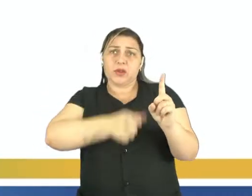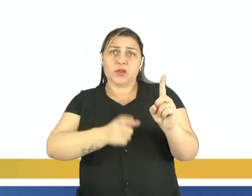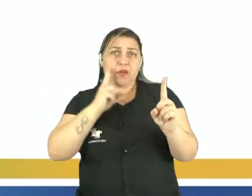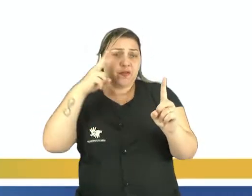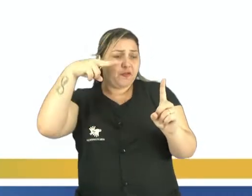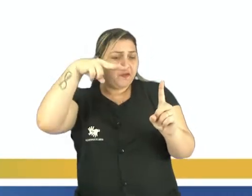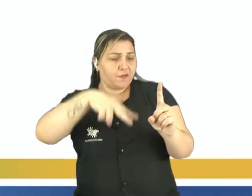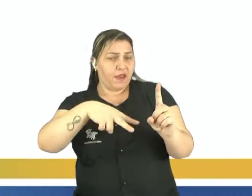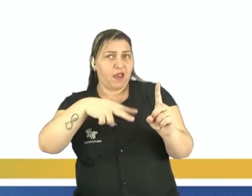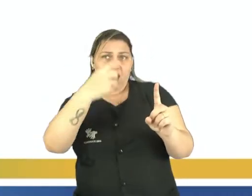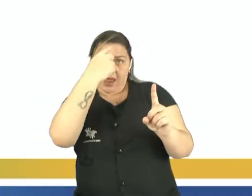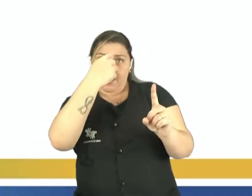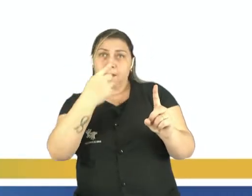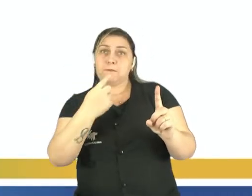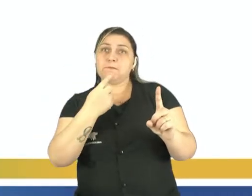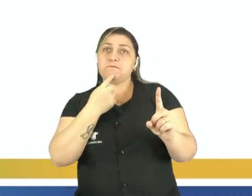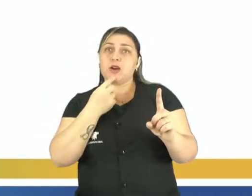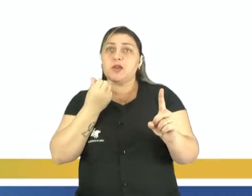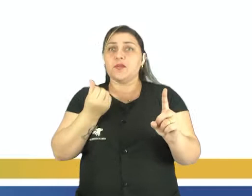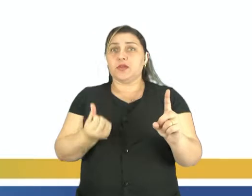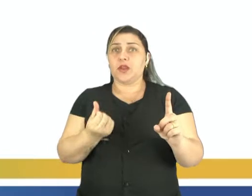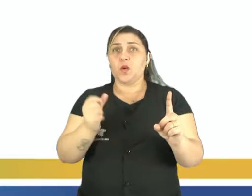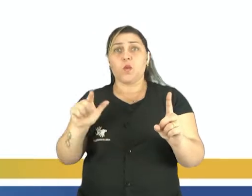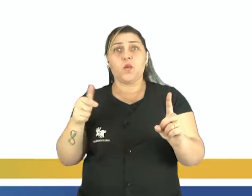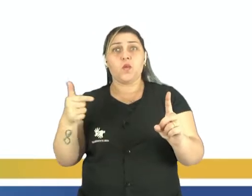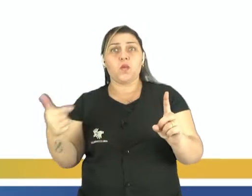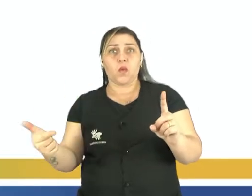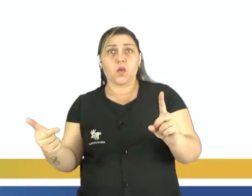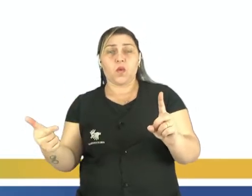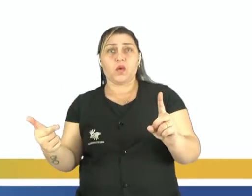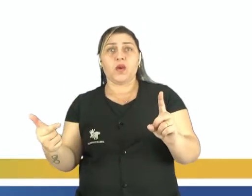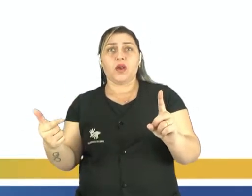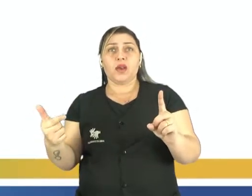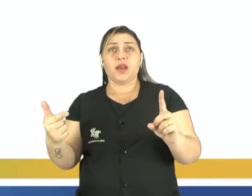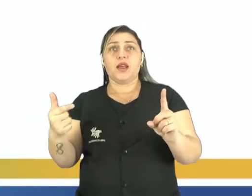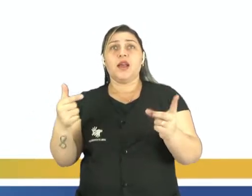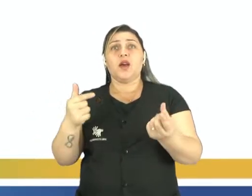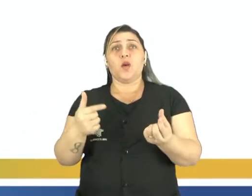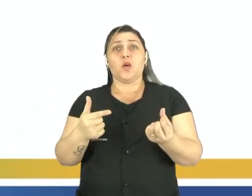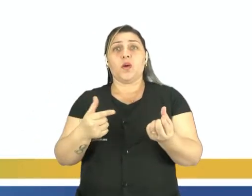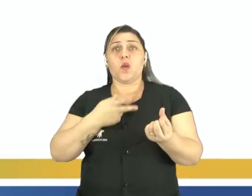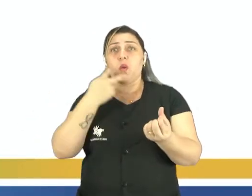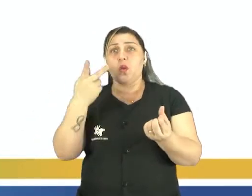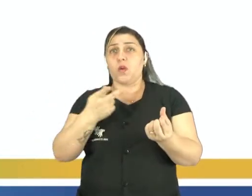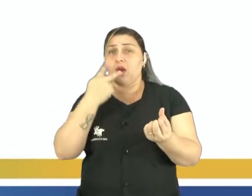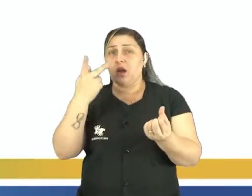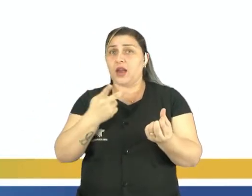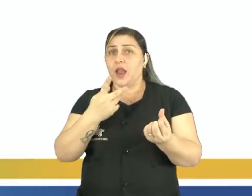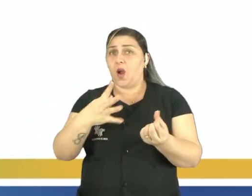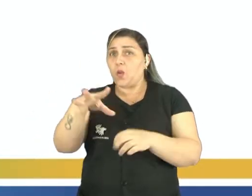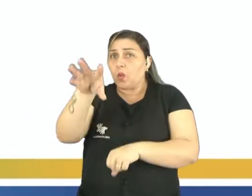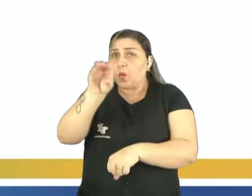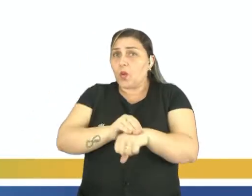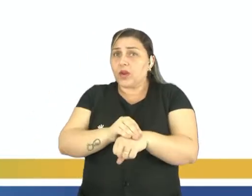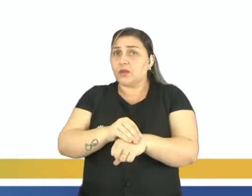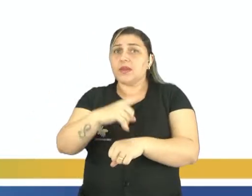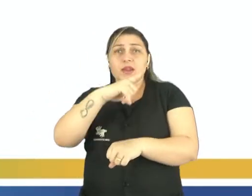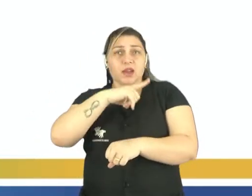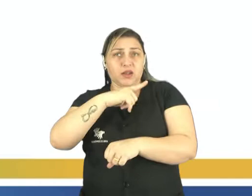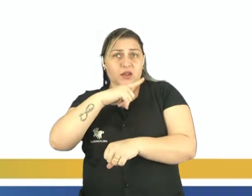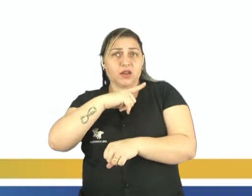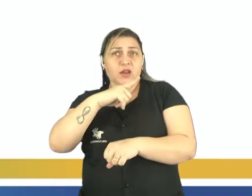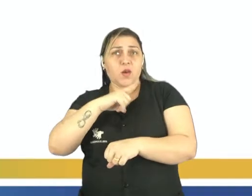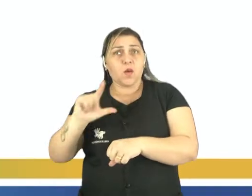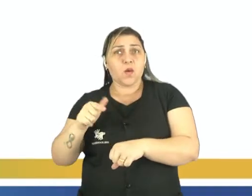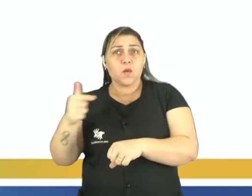olhar para a imagem, vê claramente o 6, por causa que é o lugar de fala dele, é o conhecimento que ele tem.